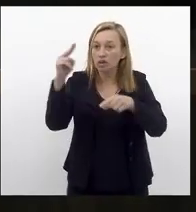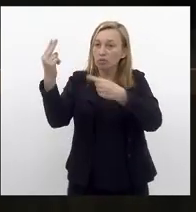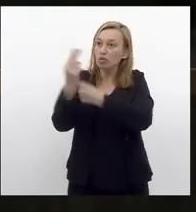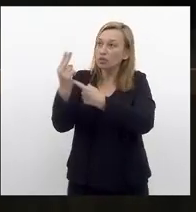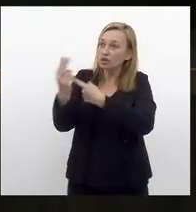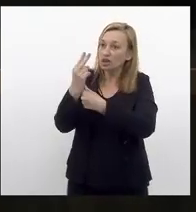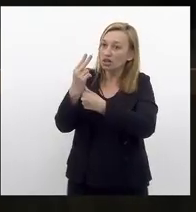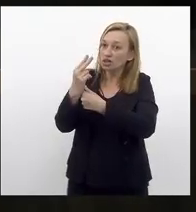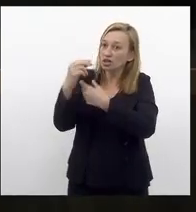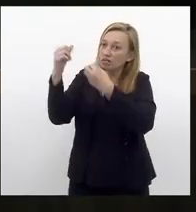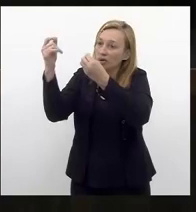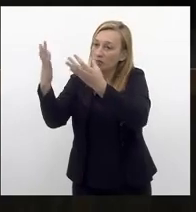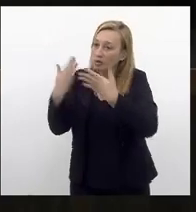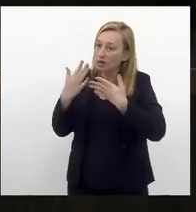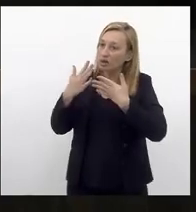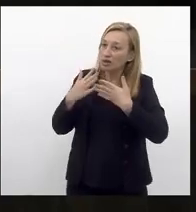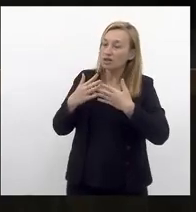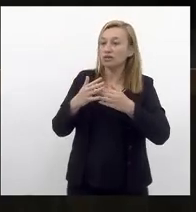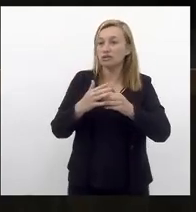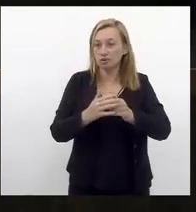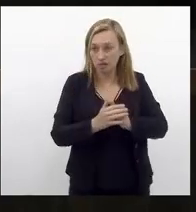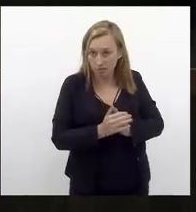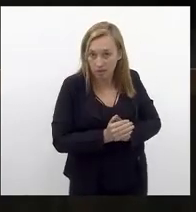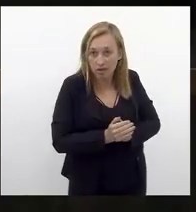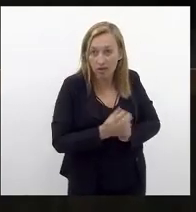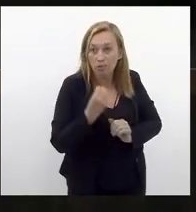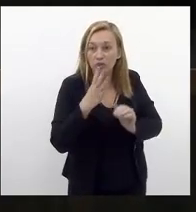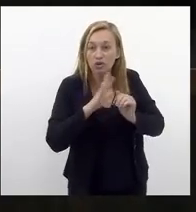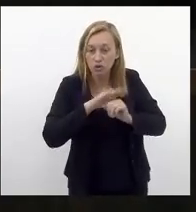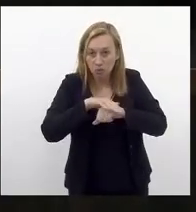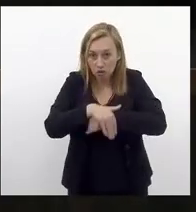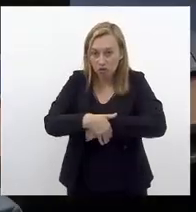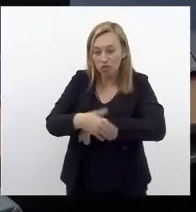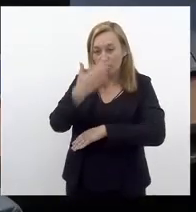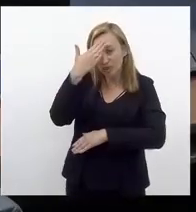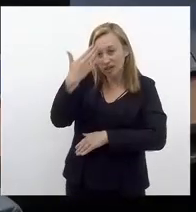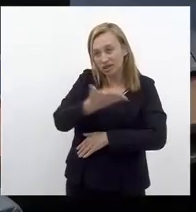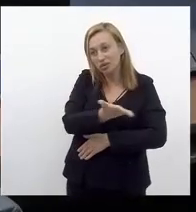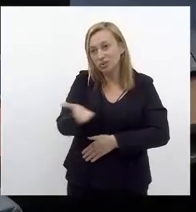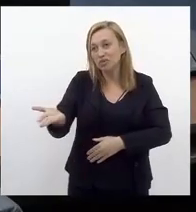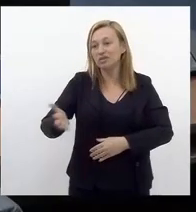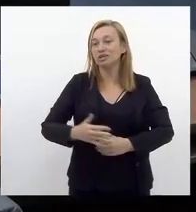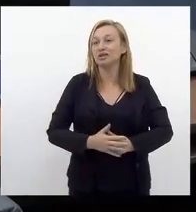ilumine Gisele assim boa noite obrigado a todos